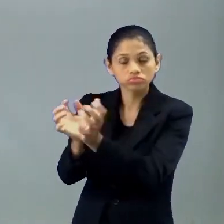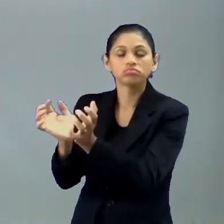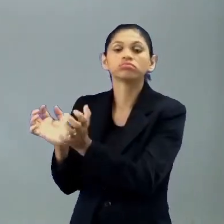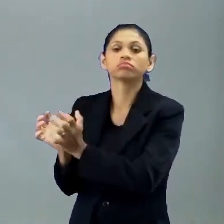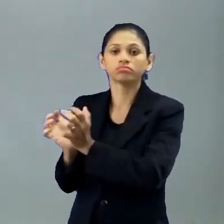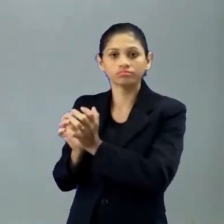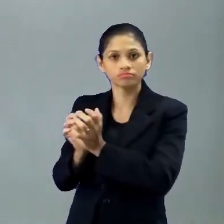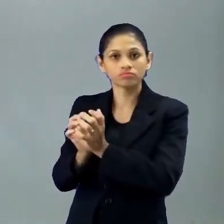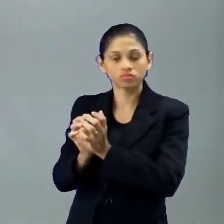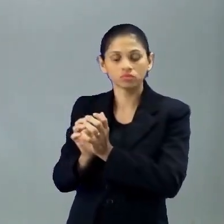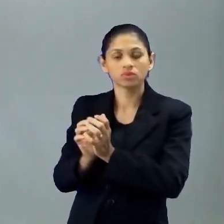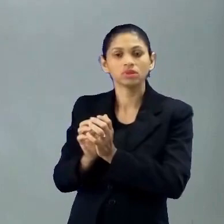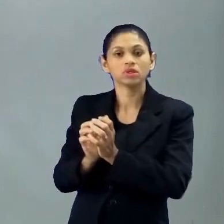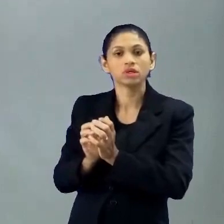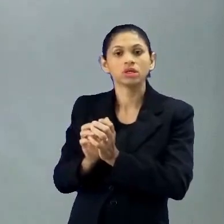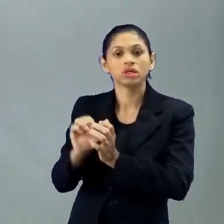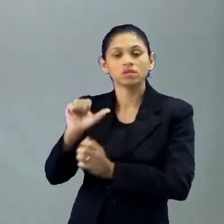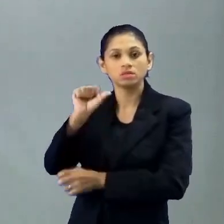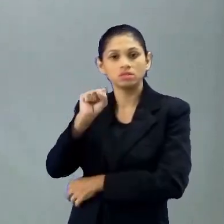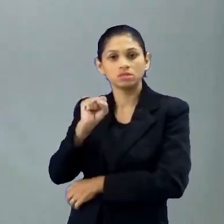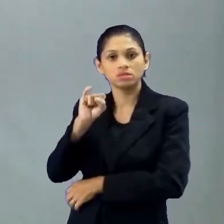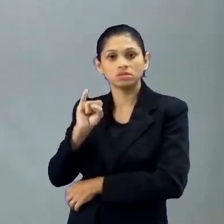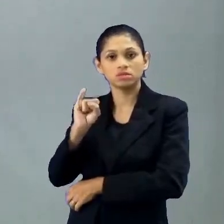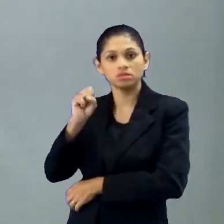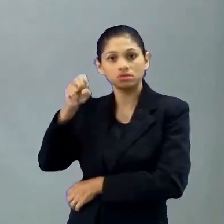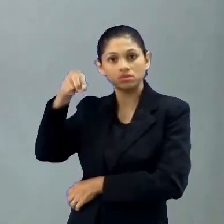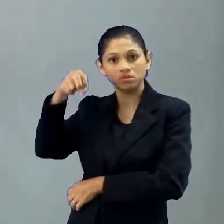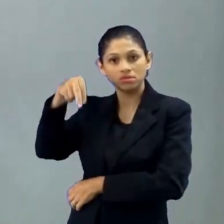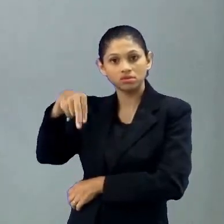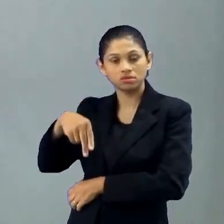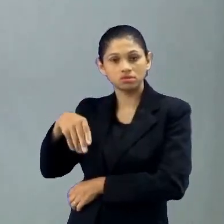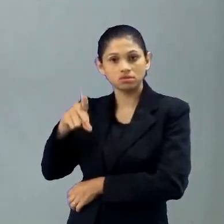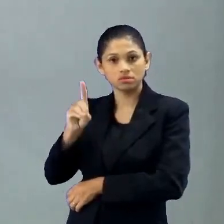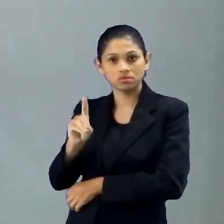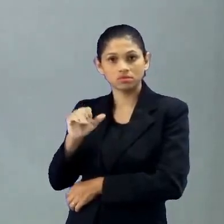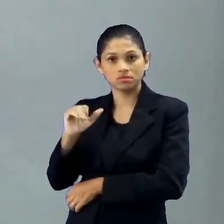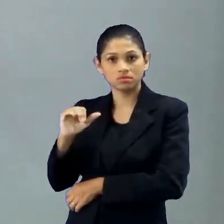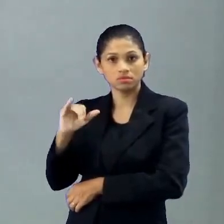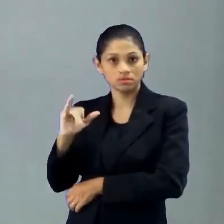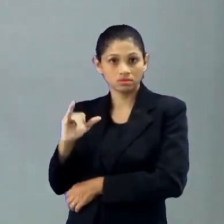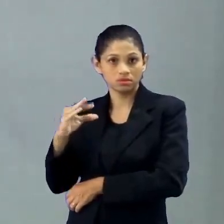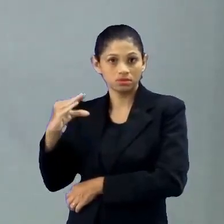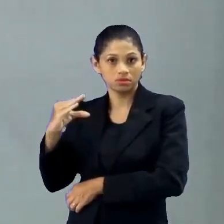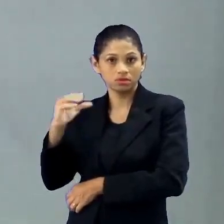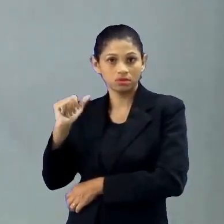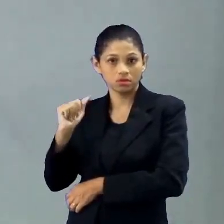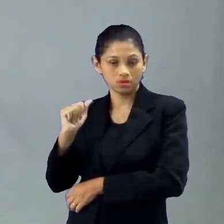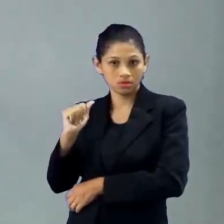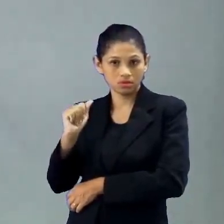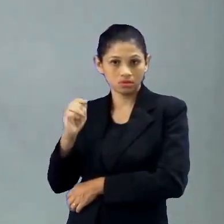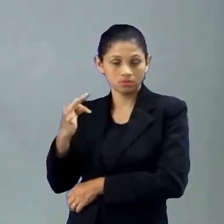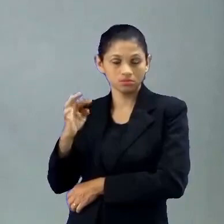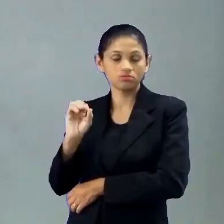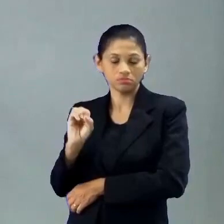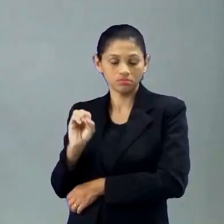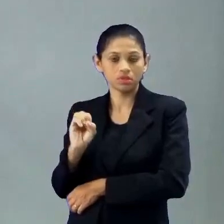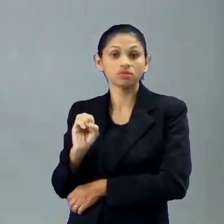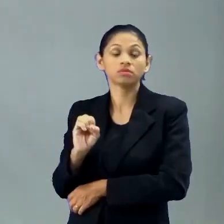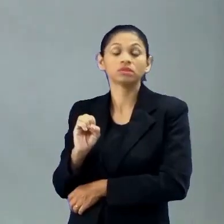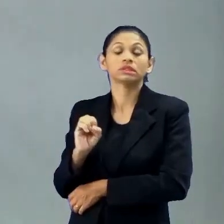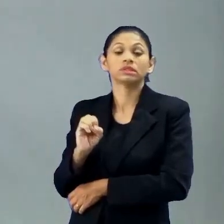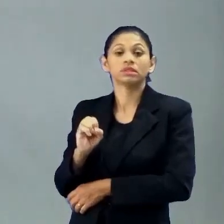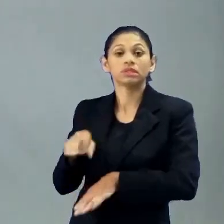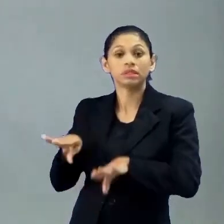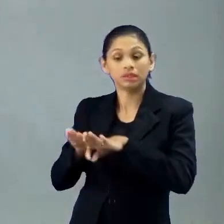acabam focando na necessidade dessa parcela da sociedade. De uma maneira muito conhecida, nós